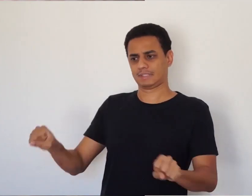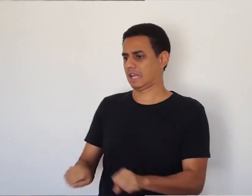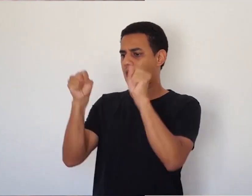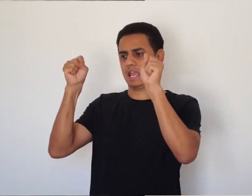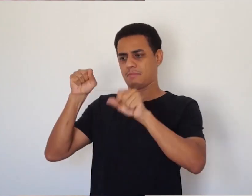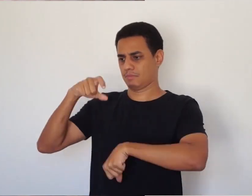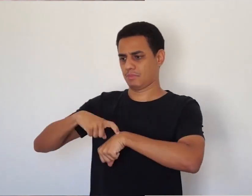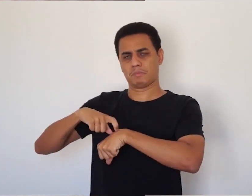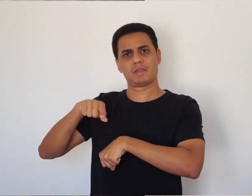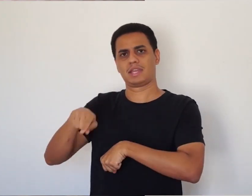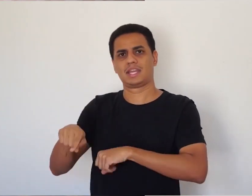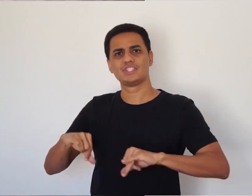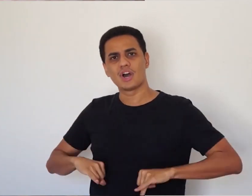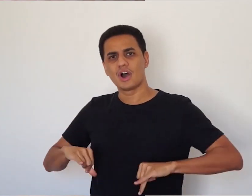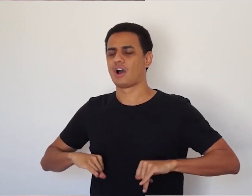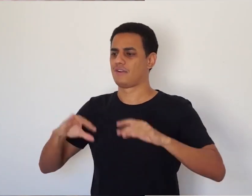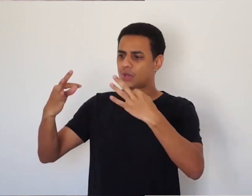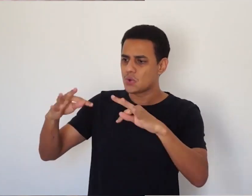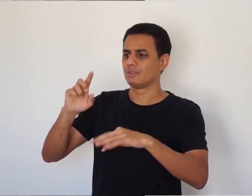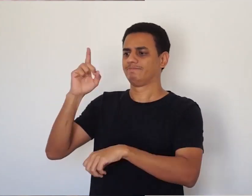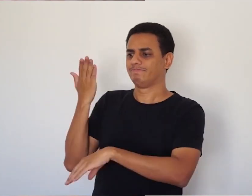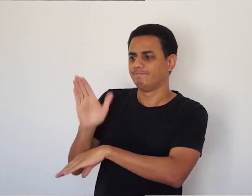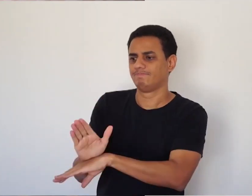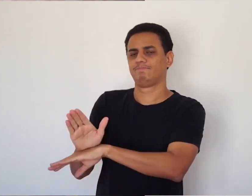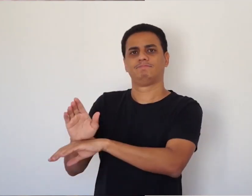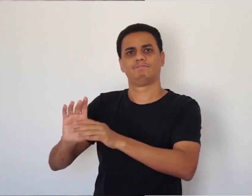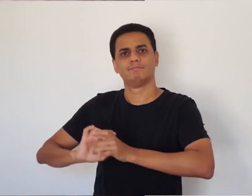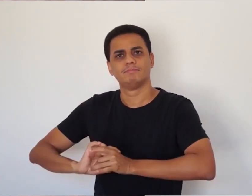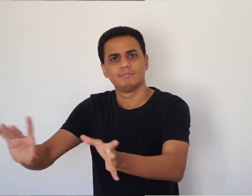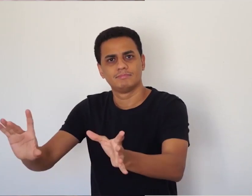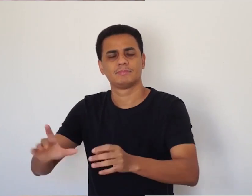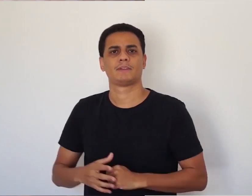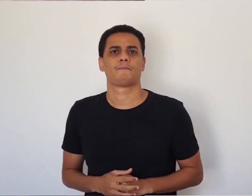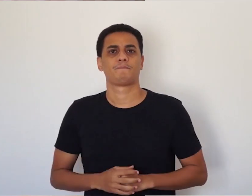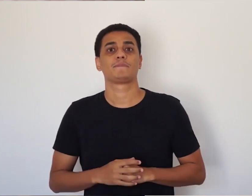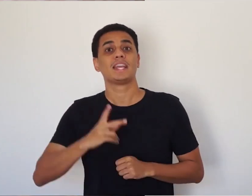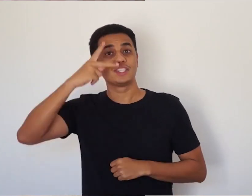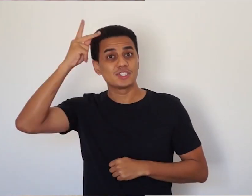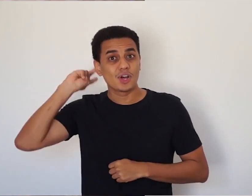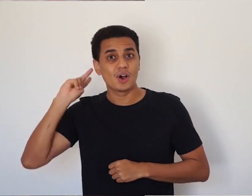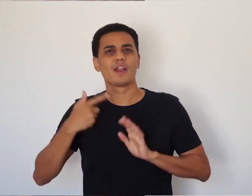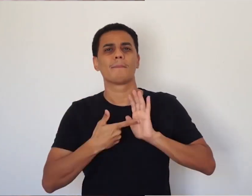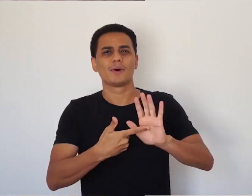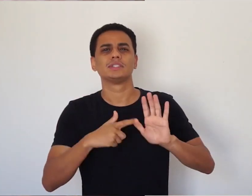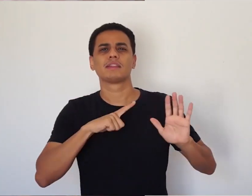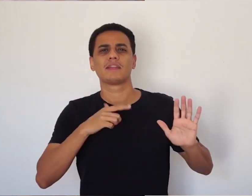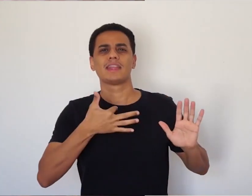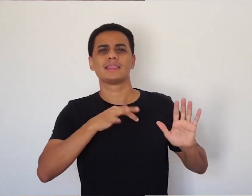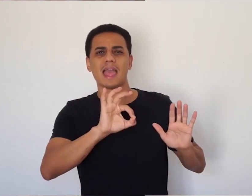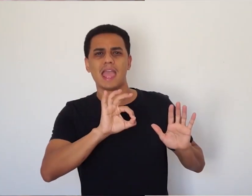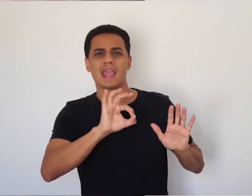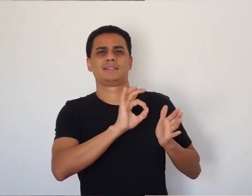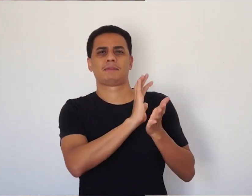de sofrimento, de dor, e ele visita o seu povo de maneira extraordinária. A história